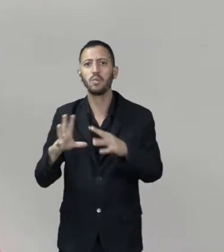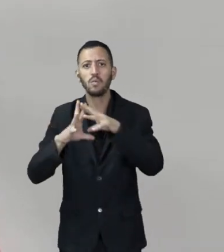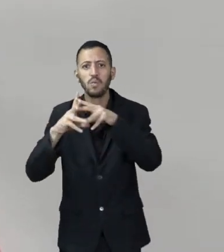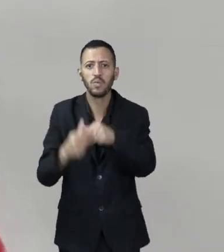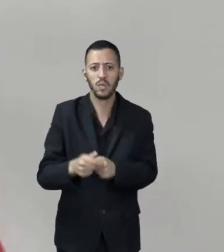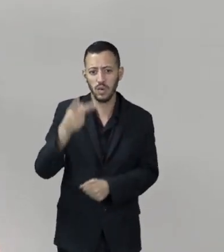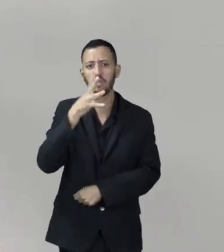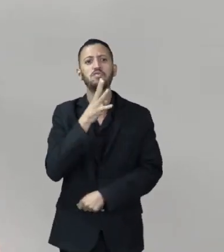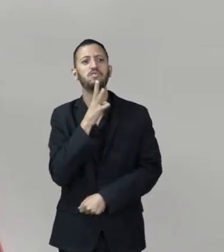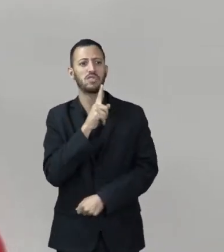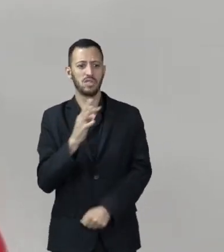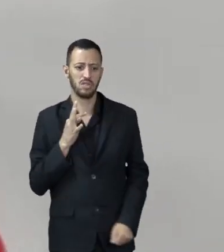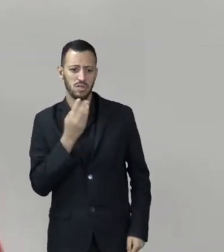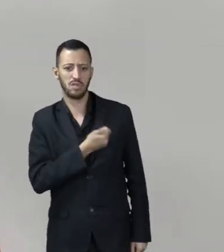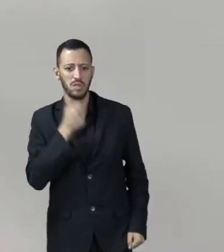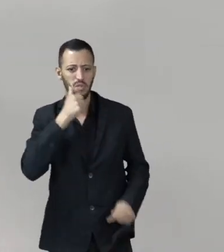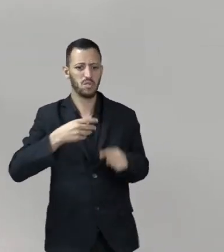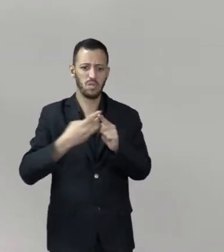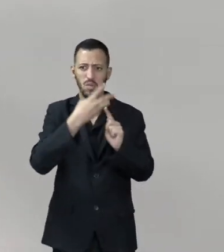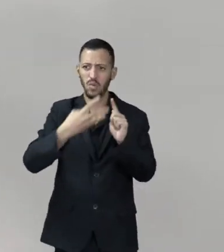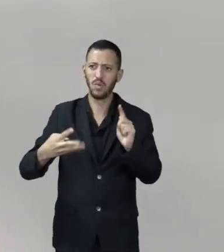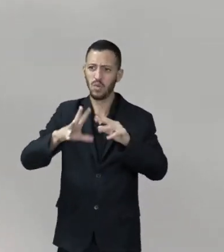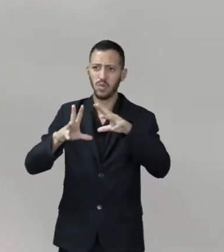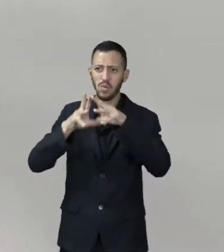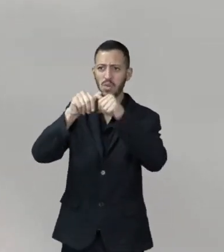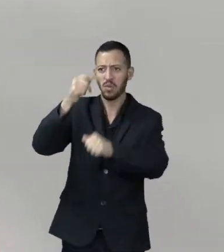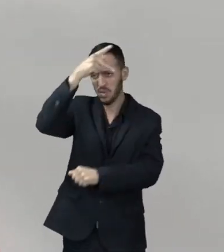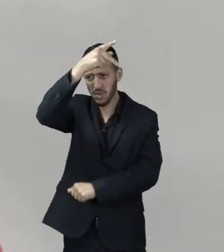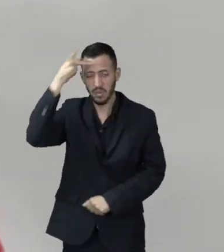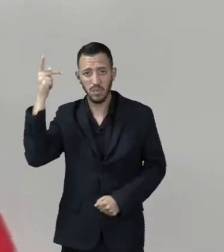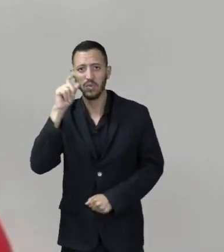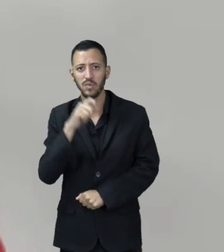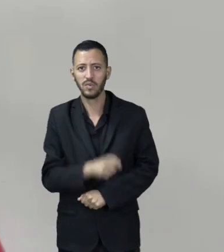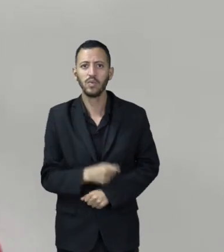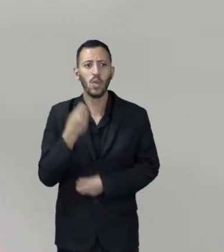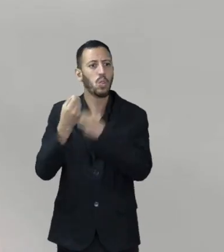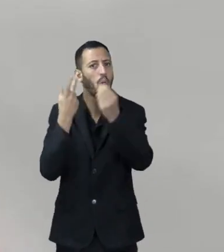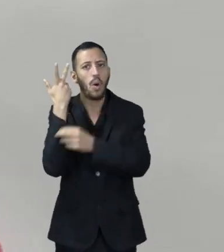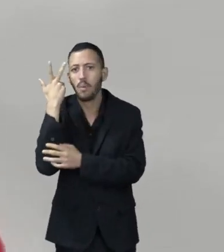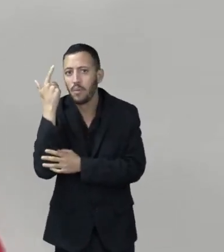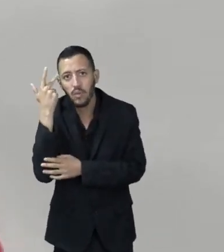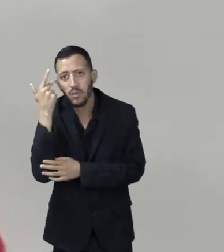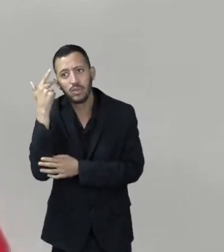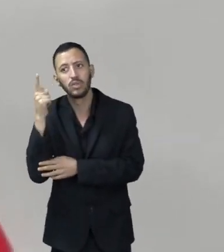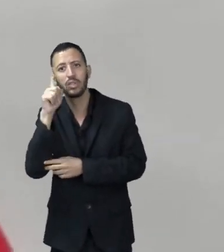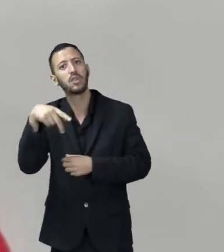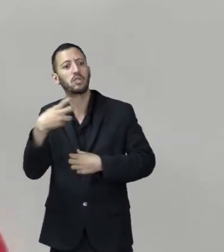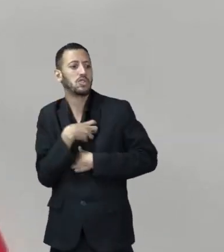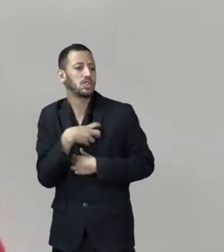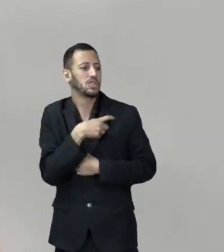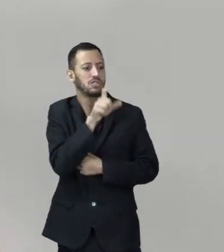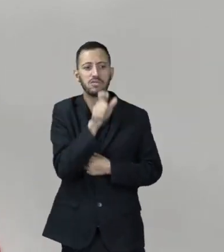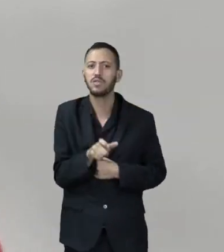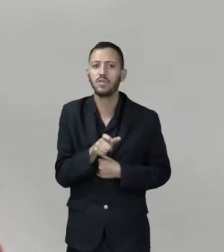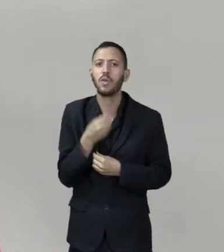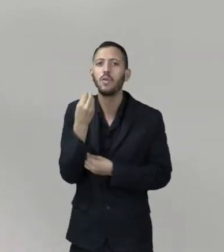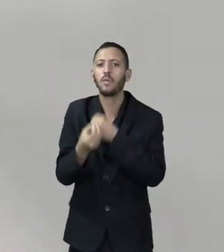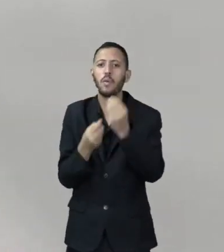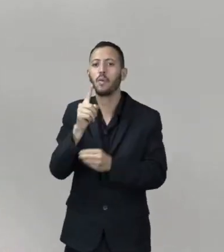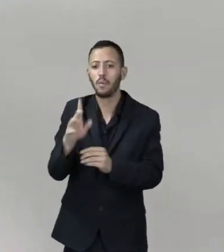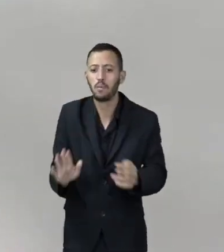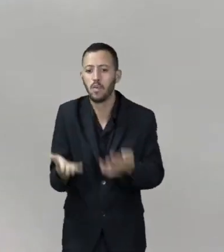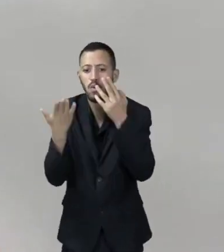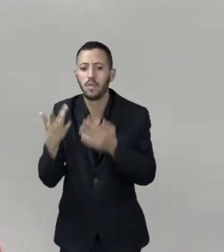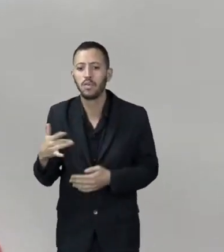pessoas trans e pessoas LGBTQIA+, no geral, são pessoas comuns, é só um jeito de ser. Então, como é que eu vou promover